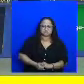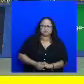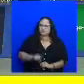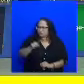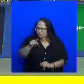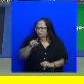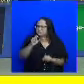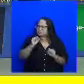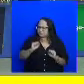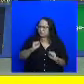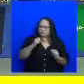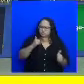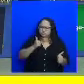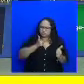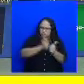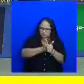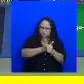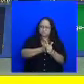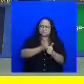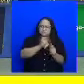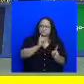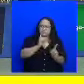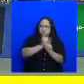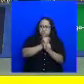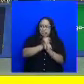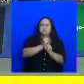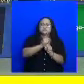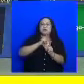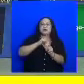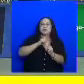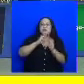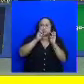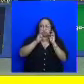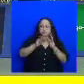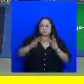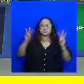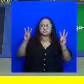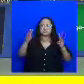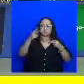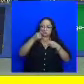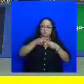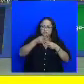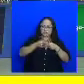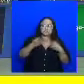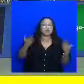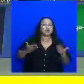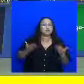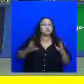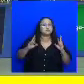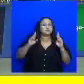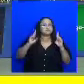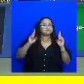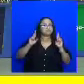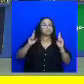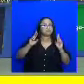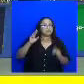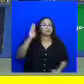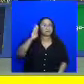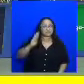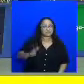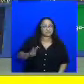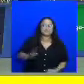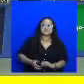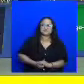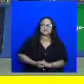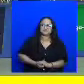times você também pode encontrar no site da Caixa. E agora vale a torcida em todo o Brasil, hein? Agora o bicho